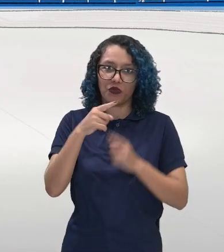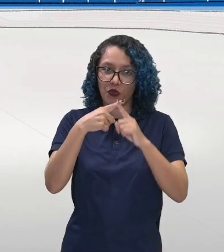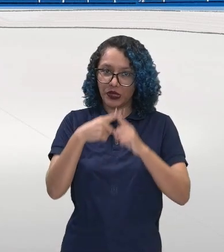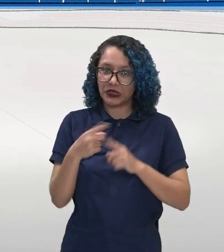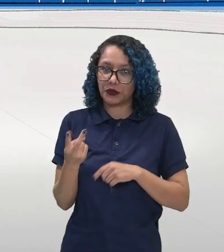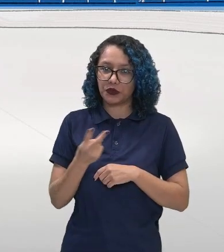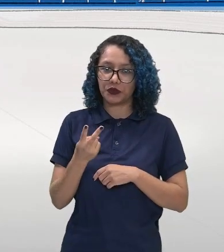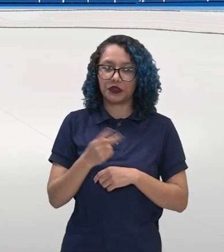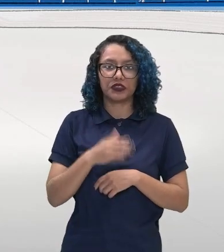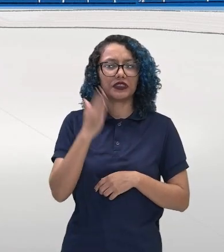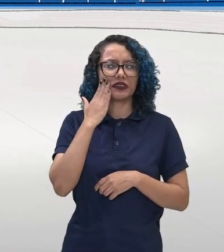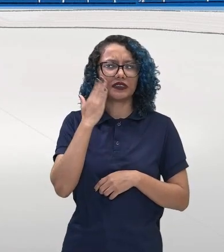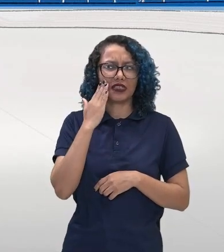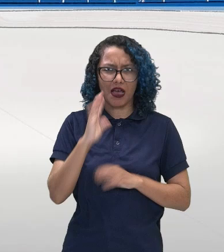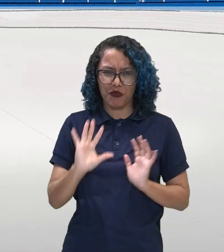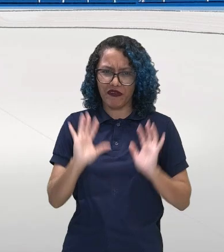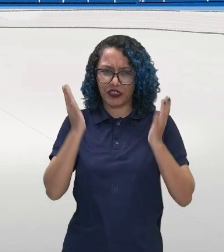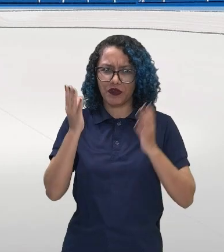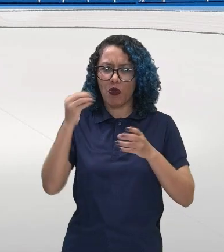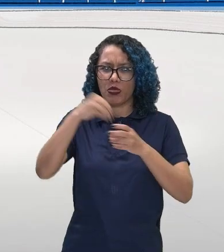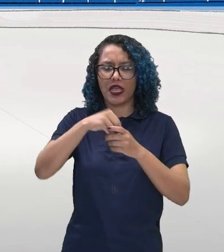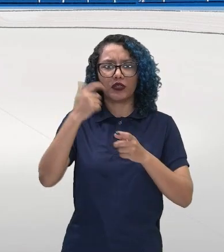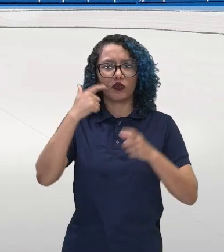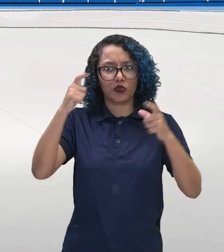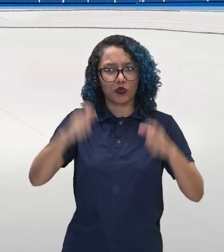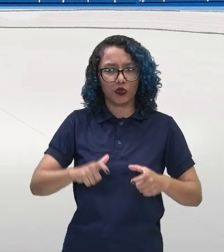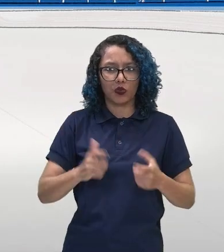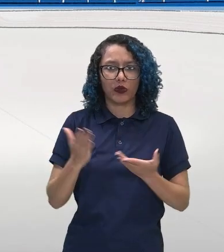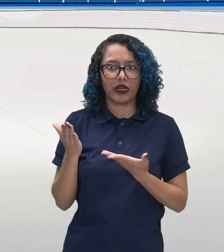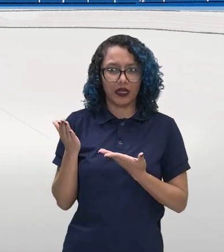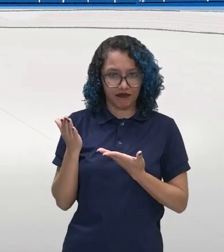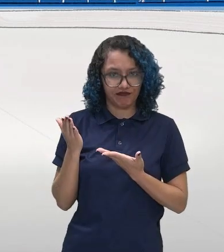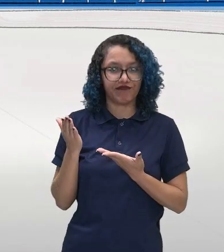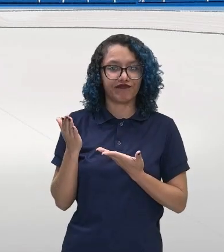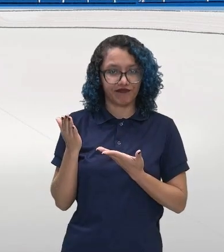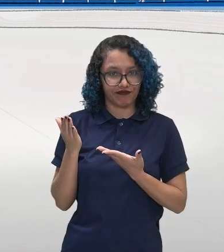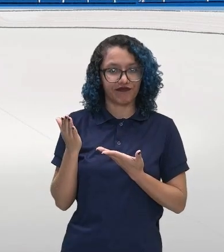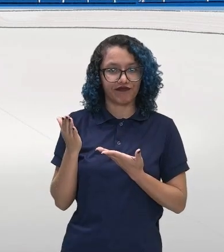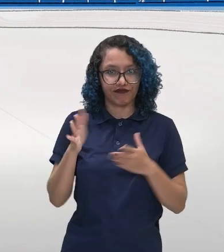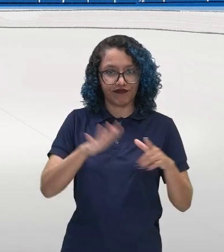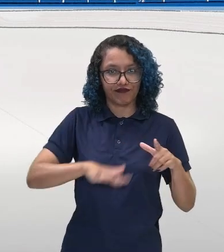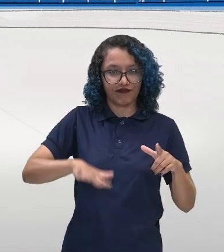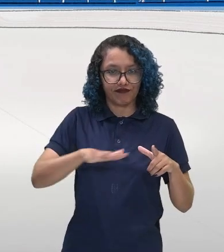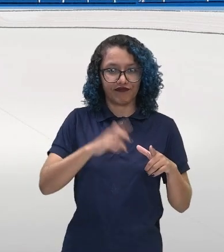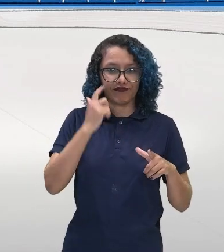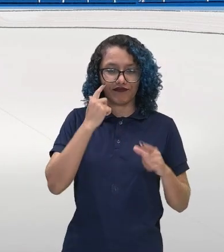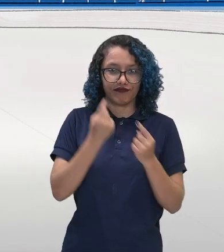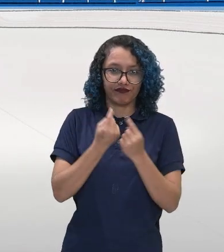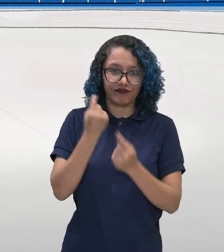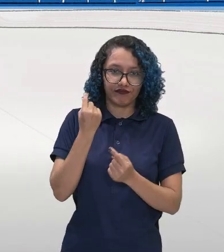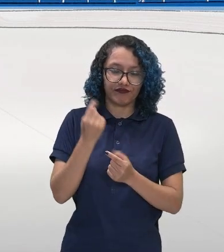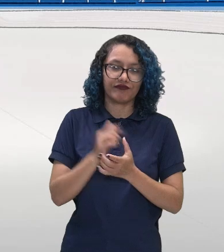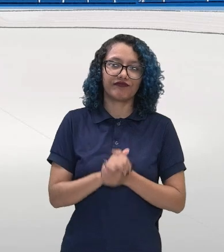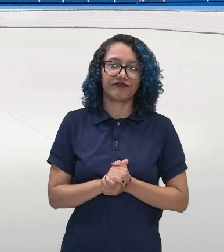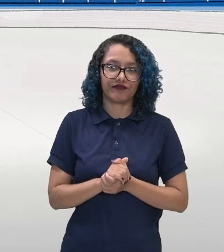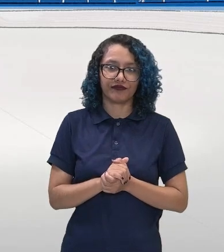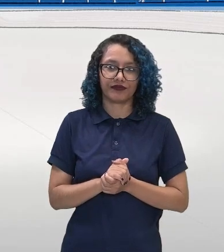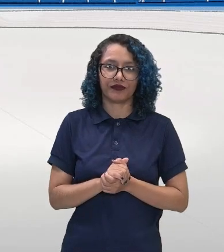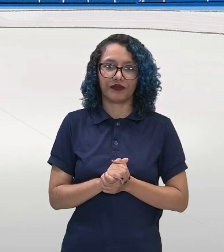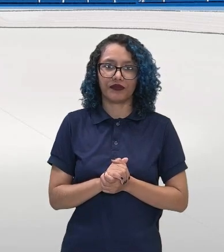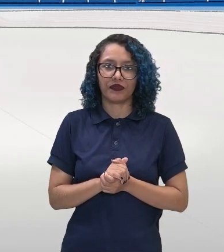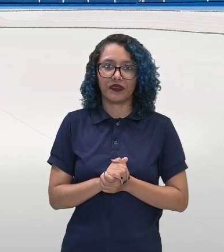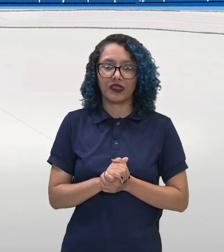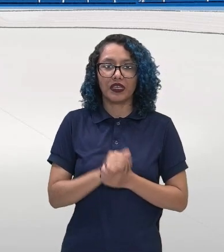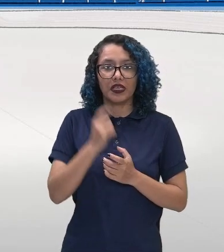no Bumbódromo, onde nós estamos aqui, né, nessa ilusão aqui que nós estamos no Bumbódromo, e a galera